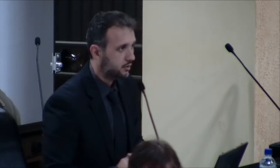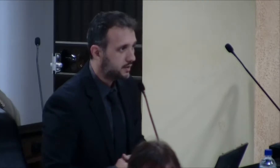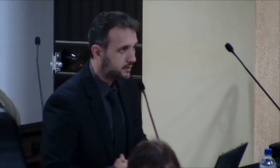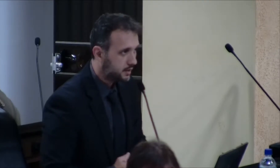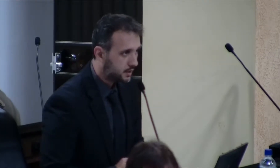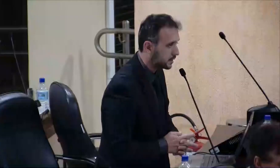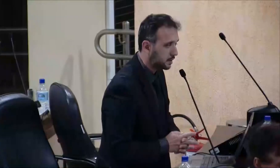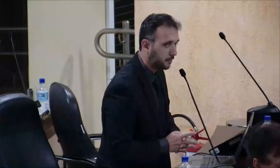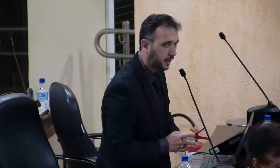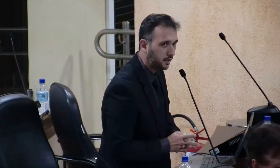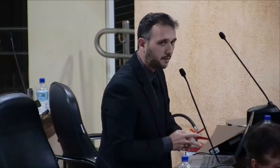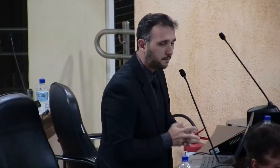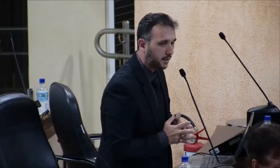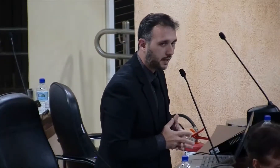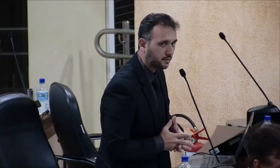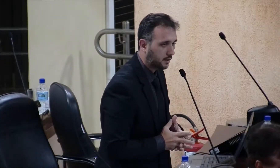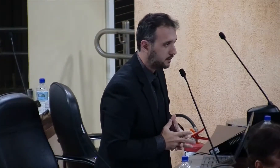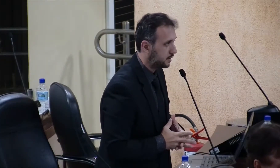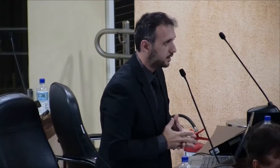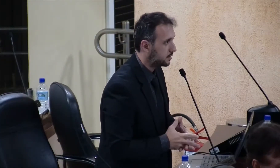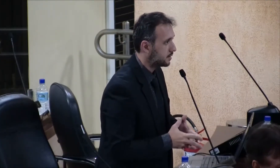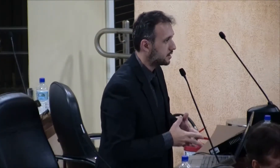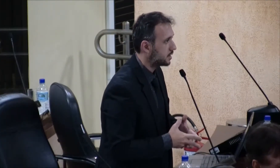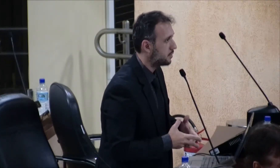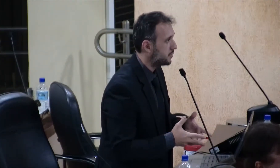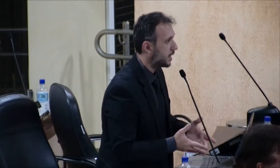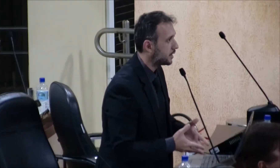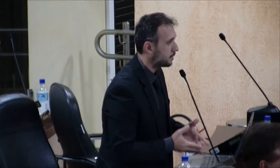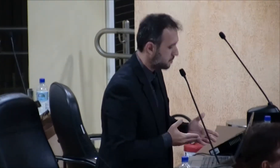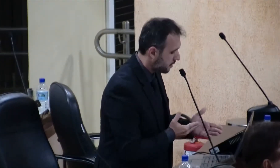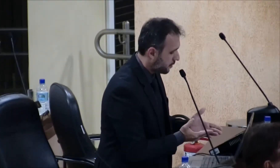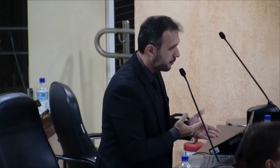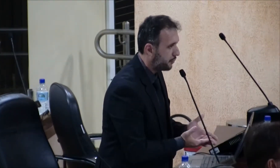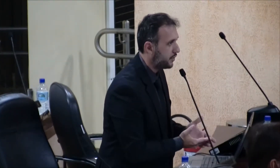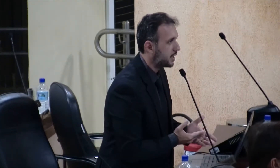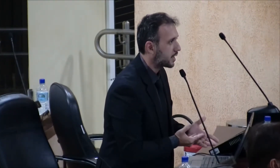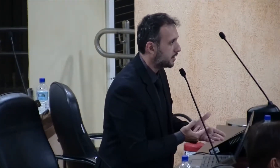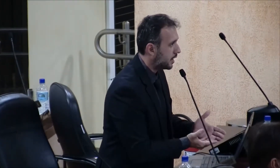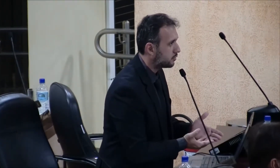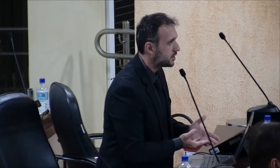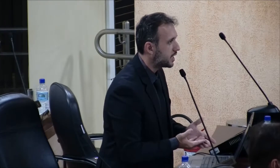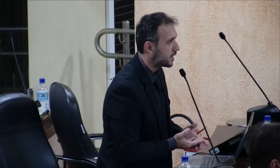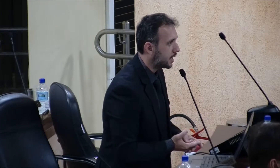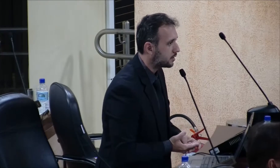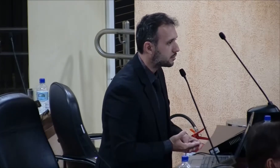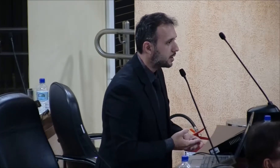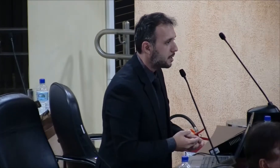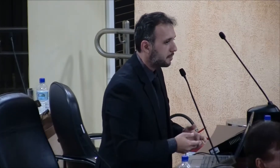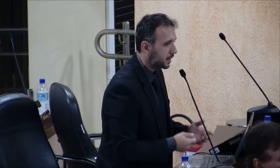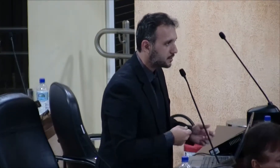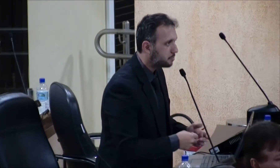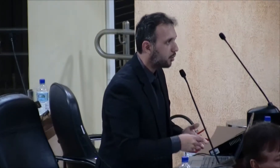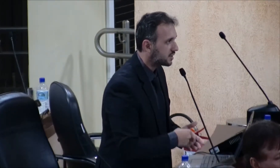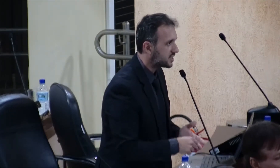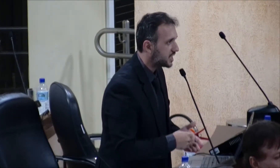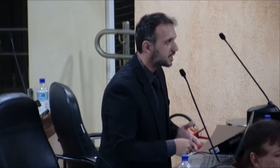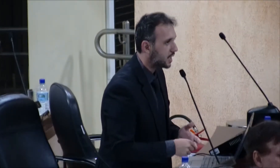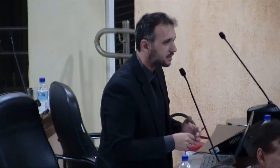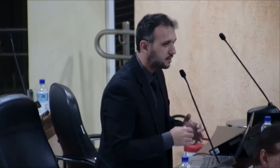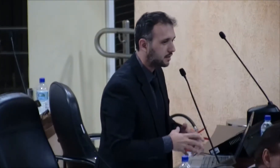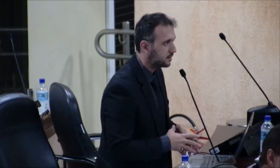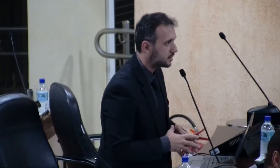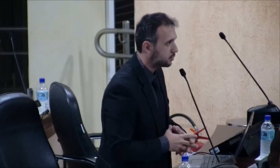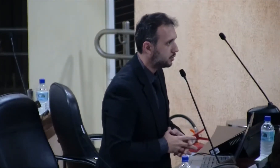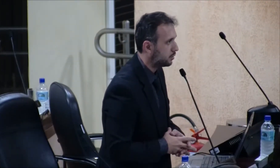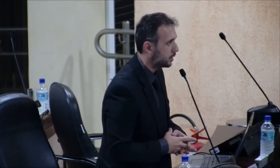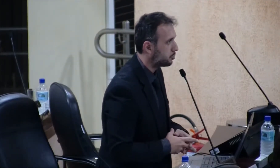ela solicita também que essa caderneta seja enviada via caderno de recados, para que se possa checar